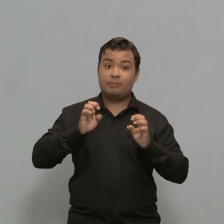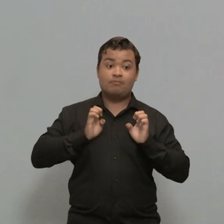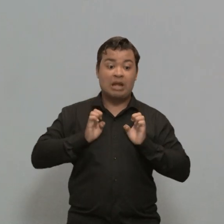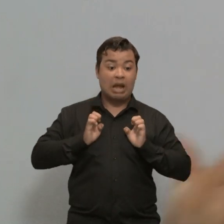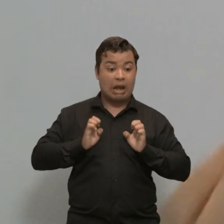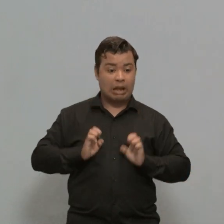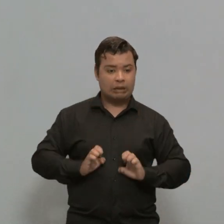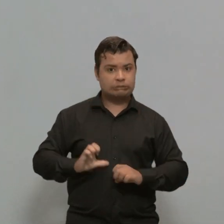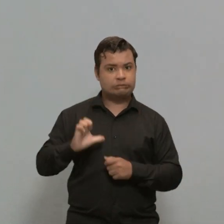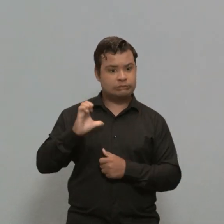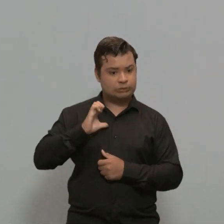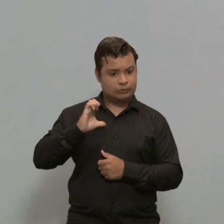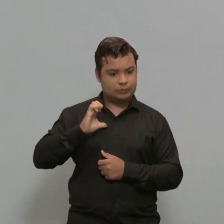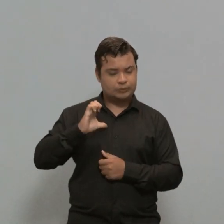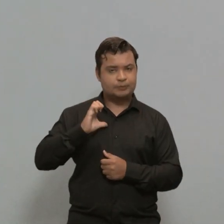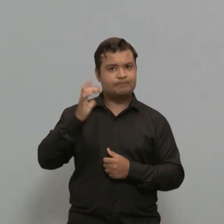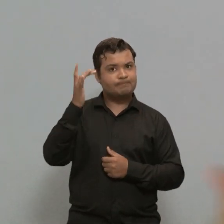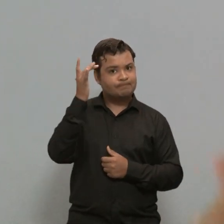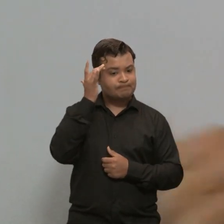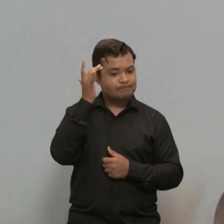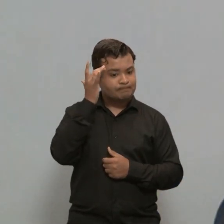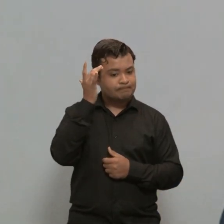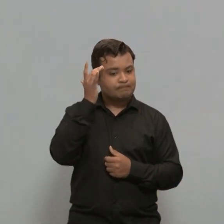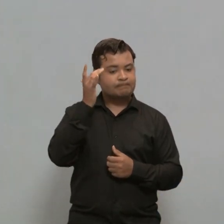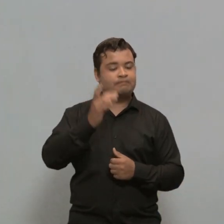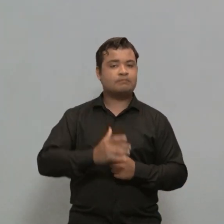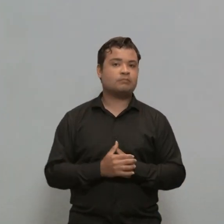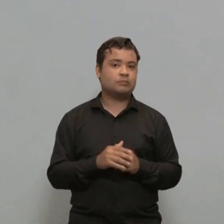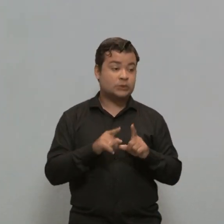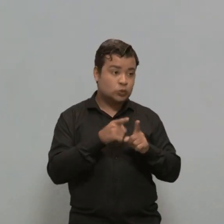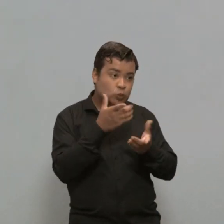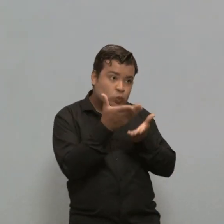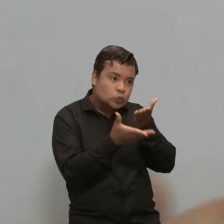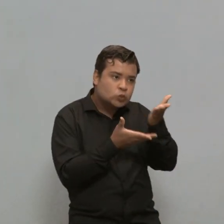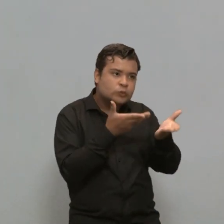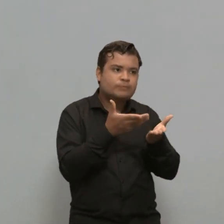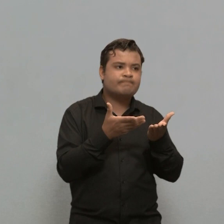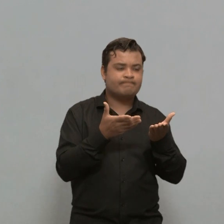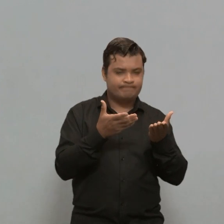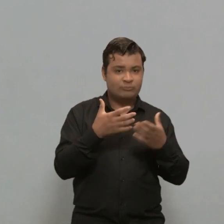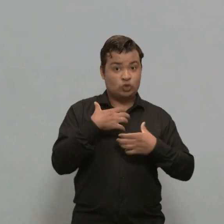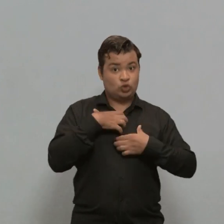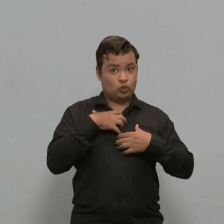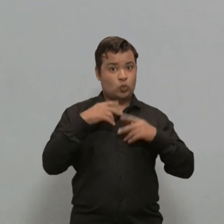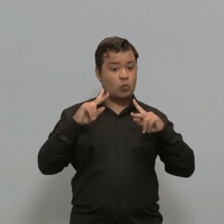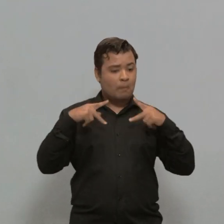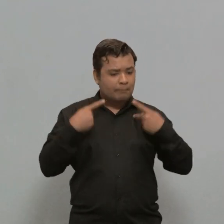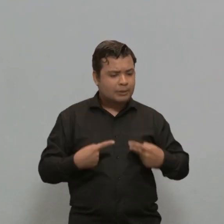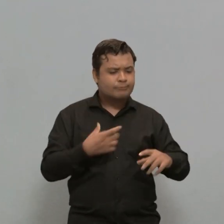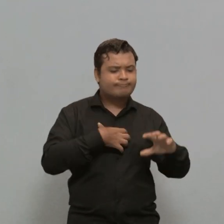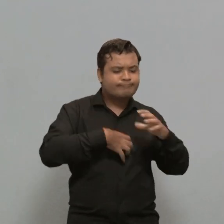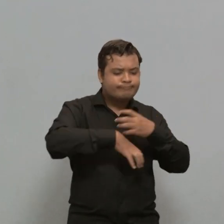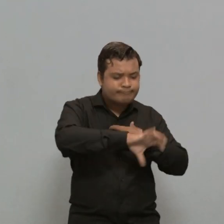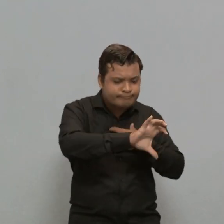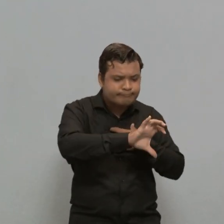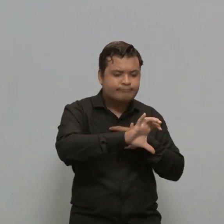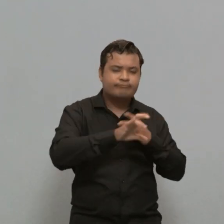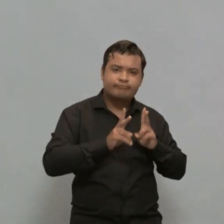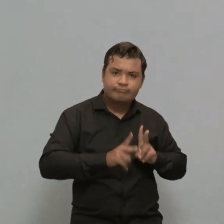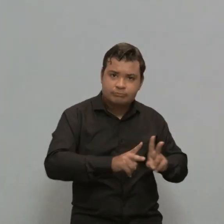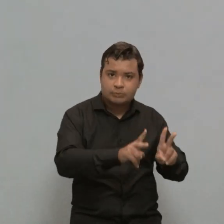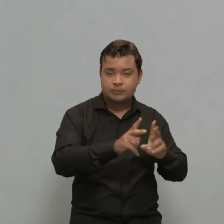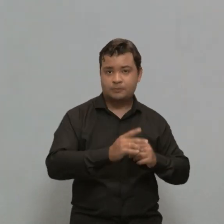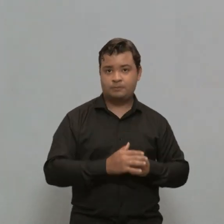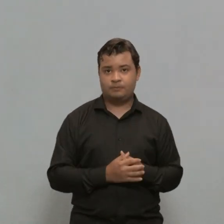né, toda a questão aí do cuidado humanizador, a postura empática. Depois do acolhimento,